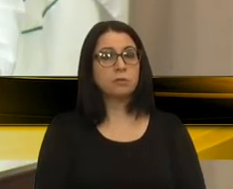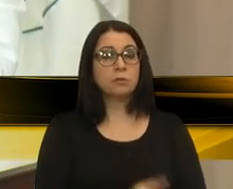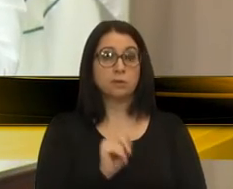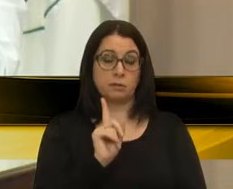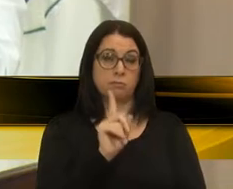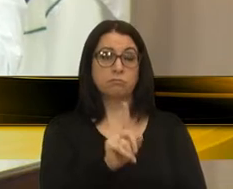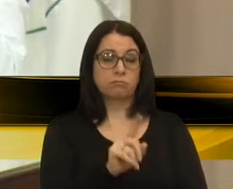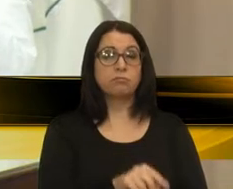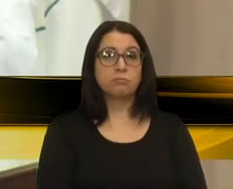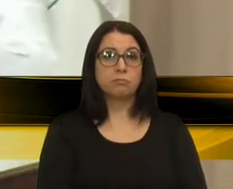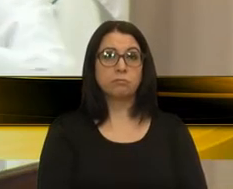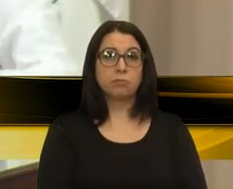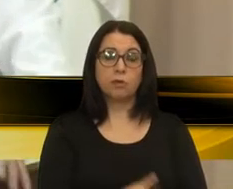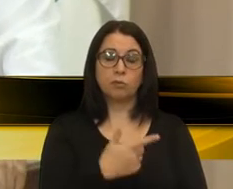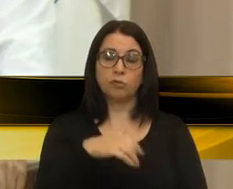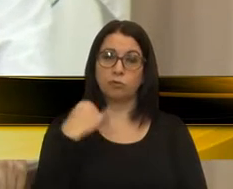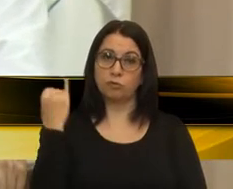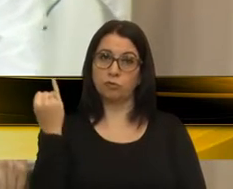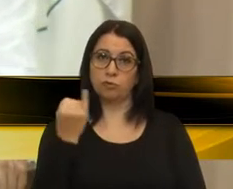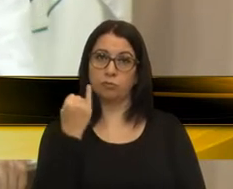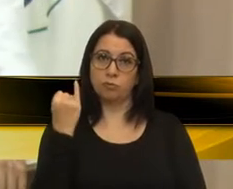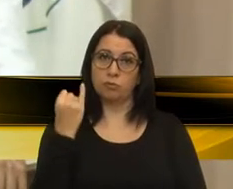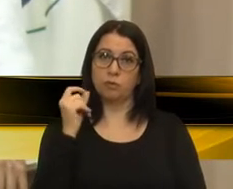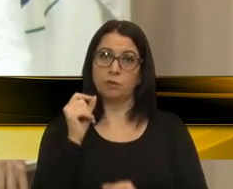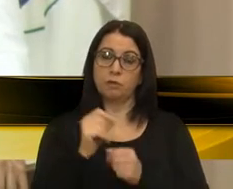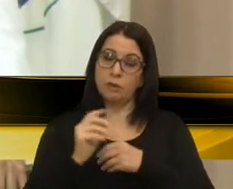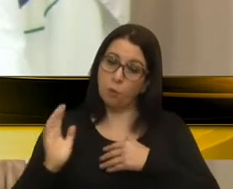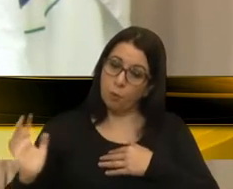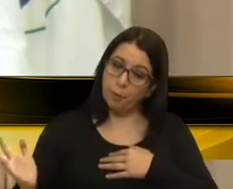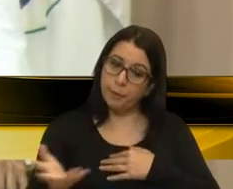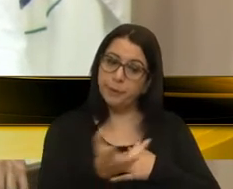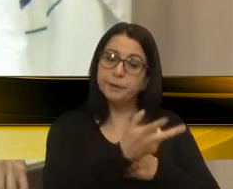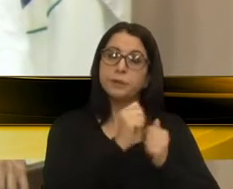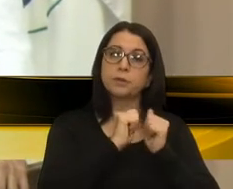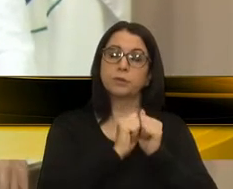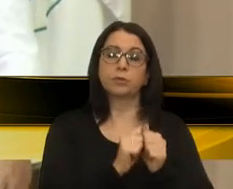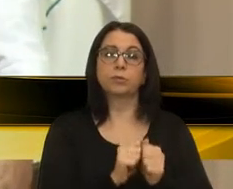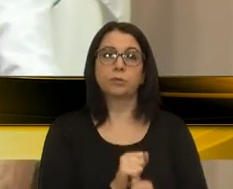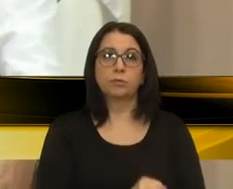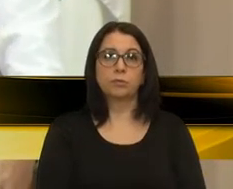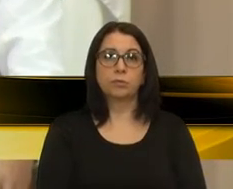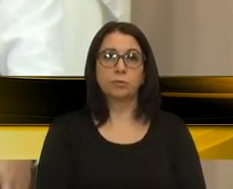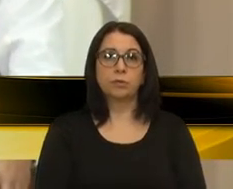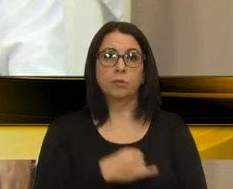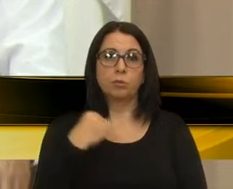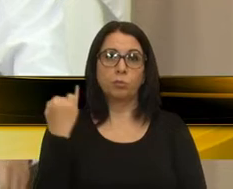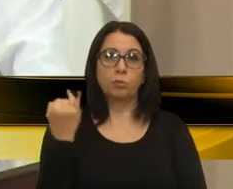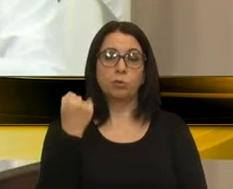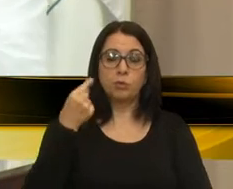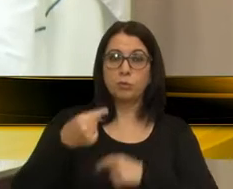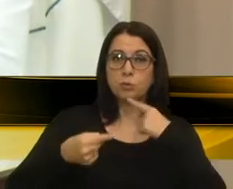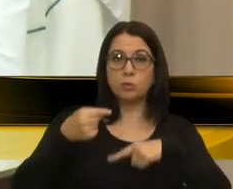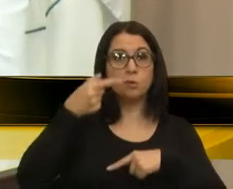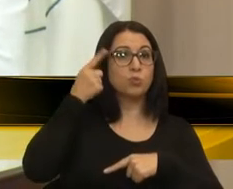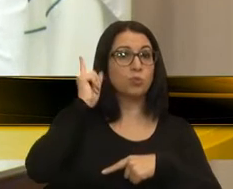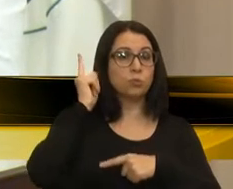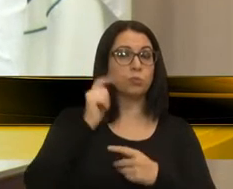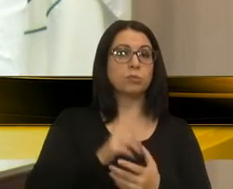aí. Eu acho importante fazer um apanhado, tendo em vista a importância da discussão de ontem, né?